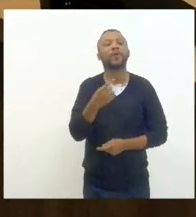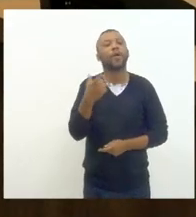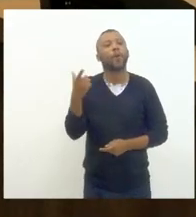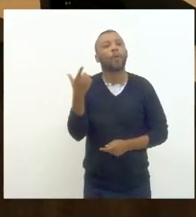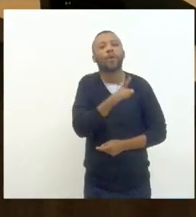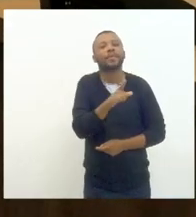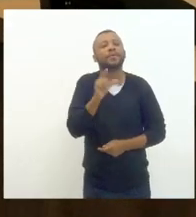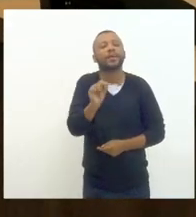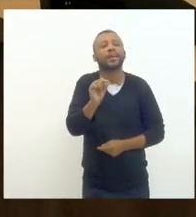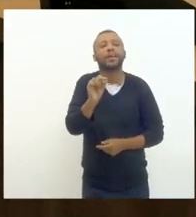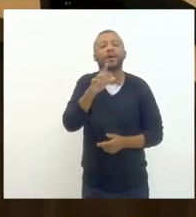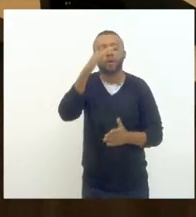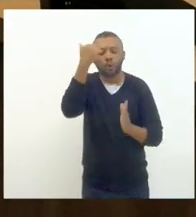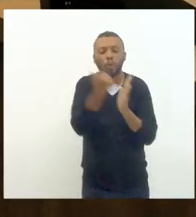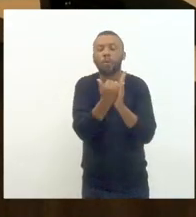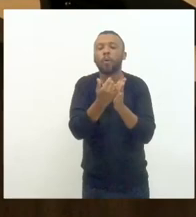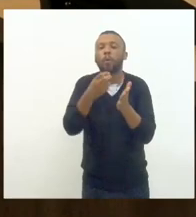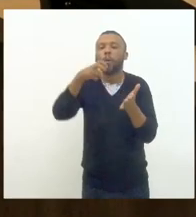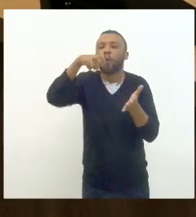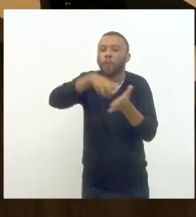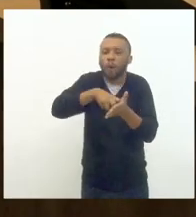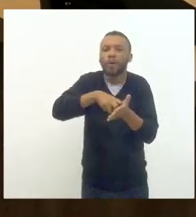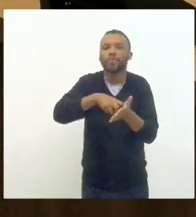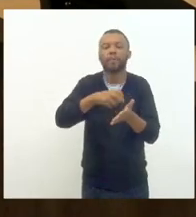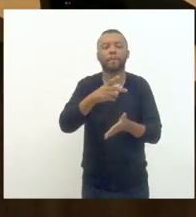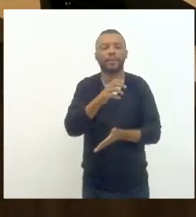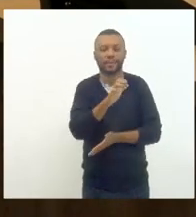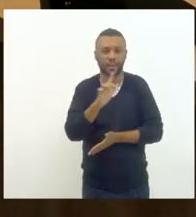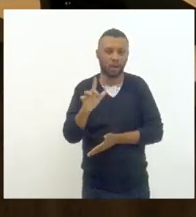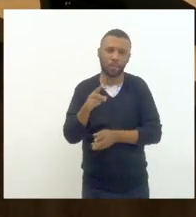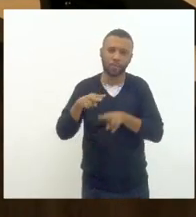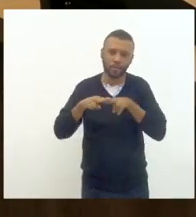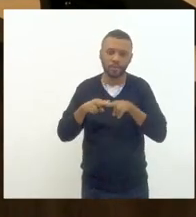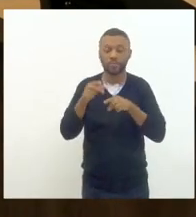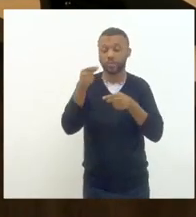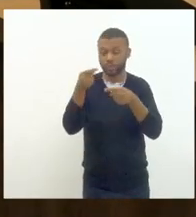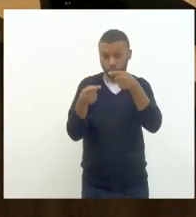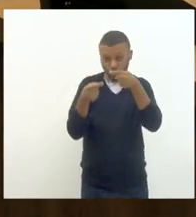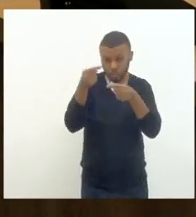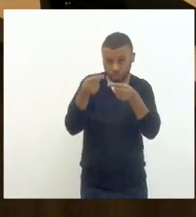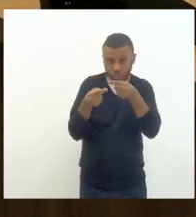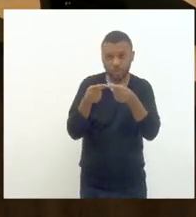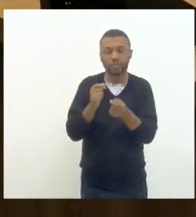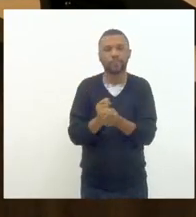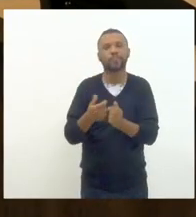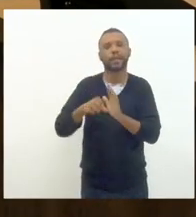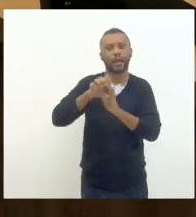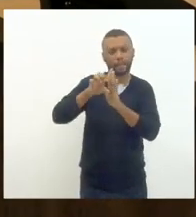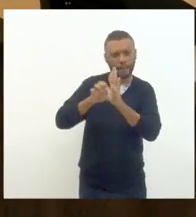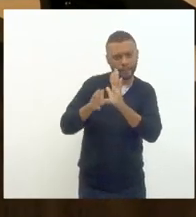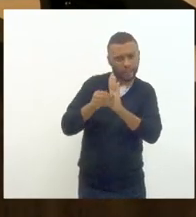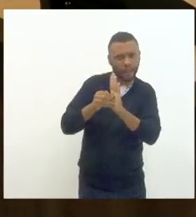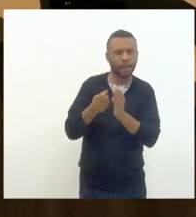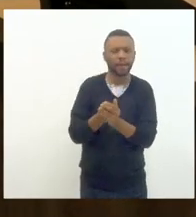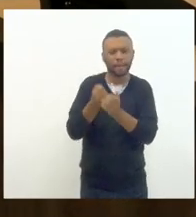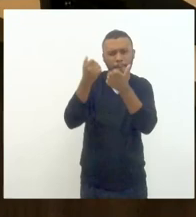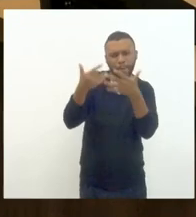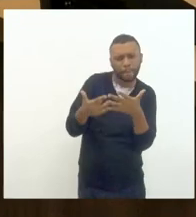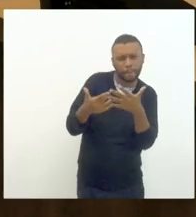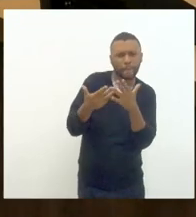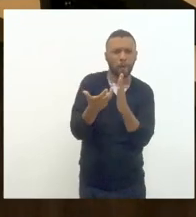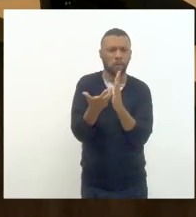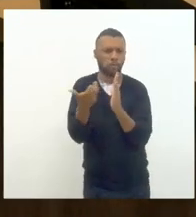cumprido o Código Penal. Por isso, discuti, emendei, destaquei e